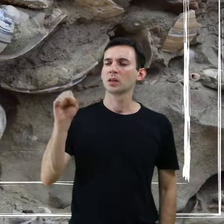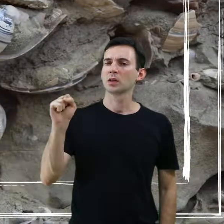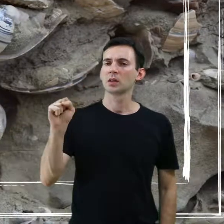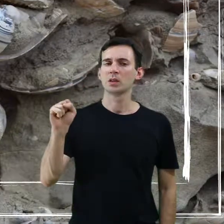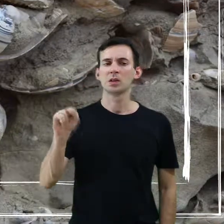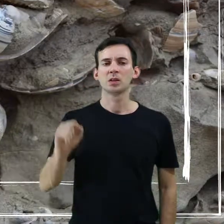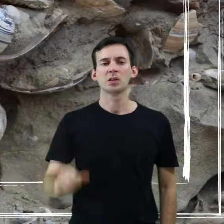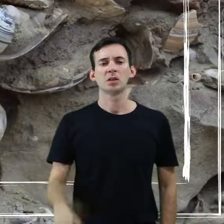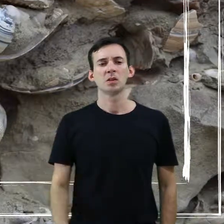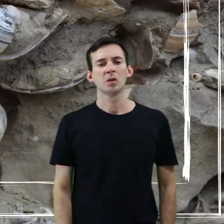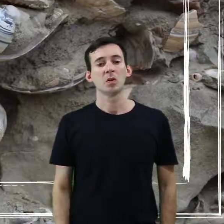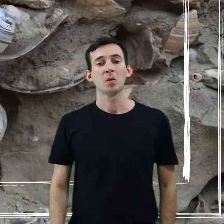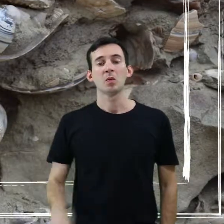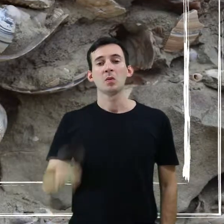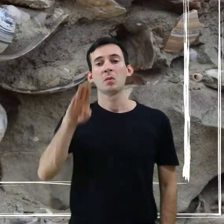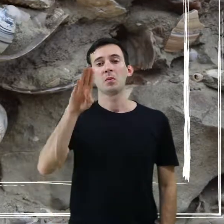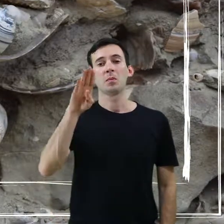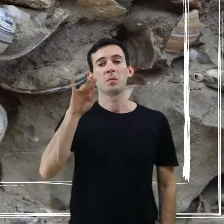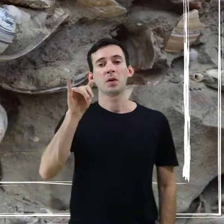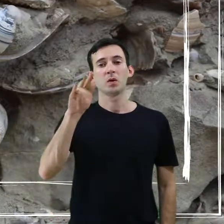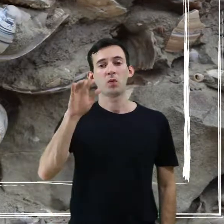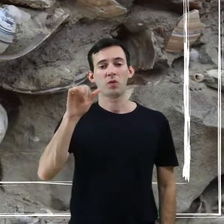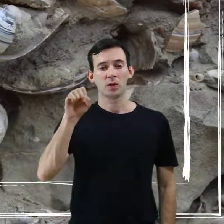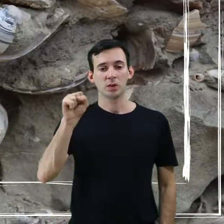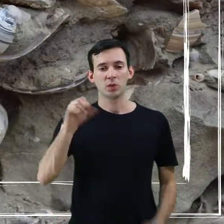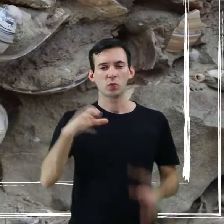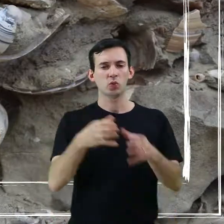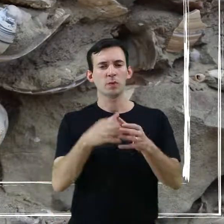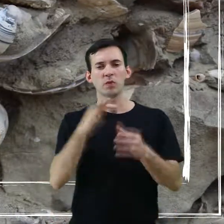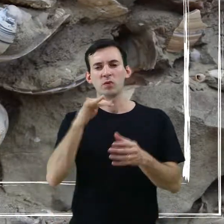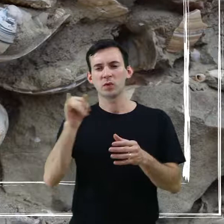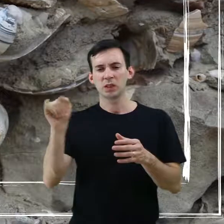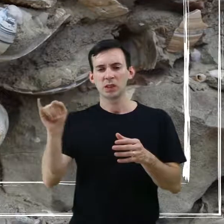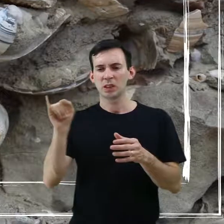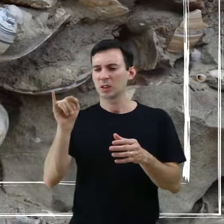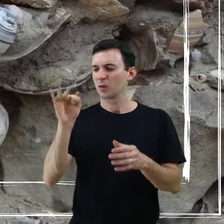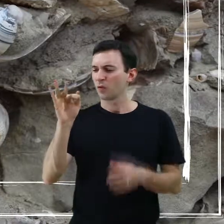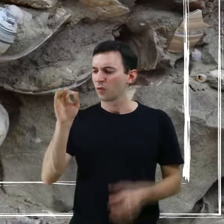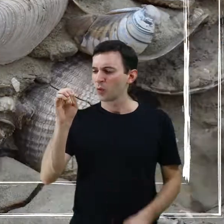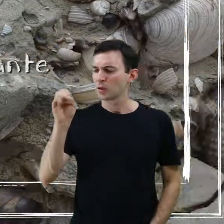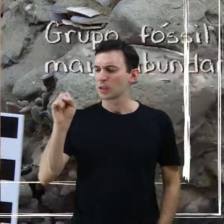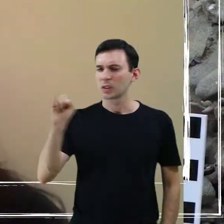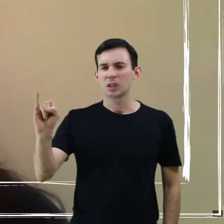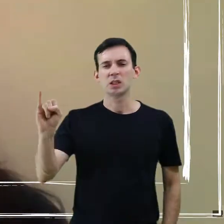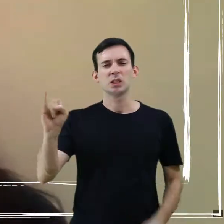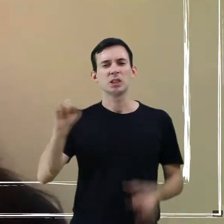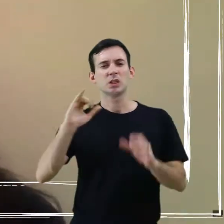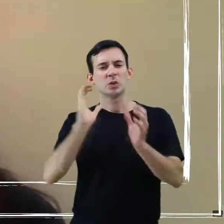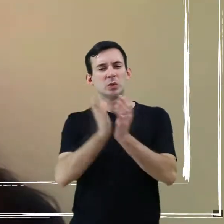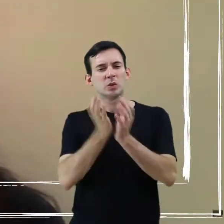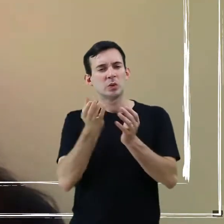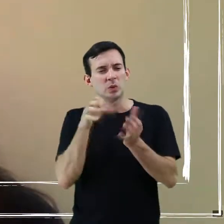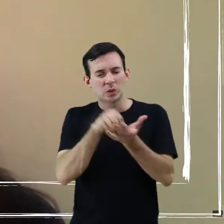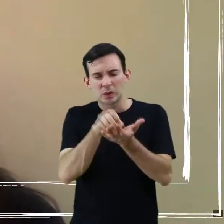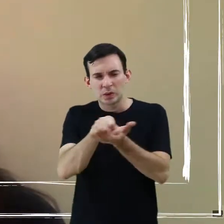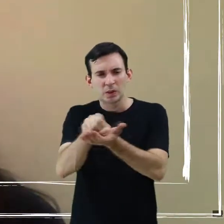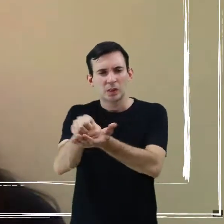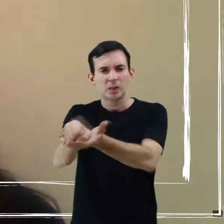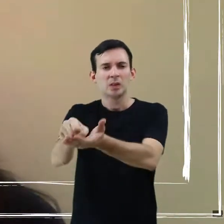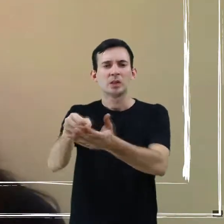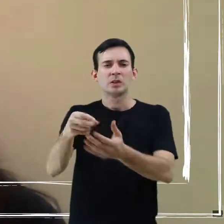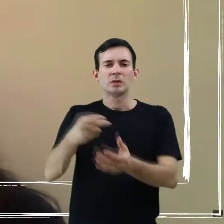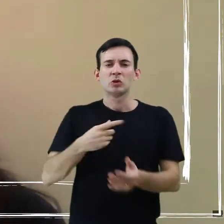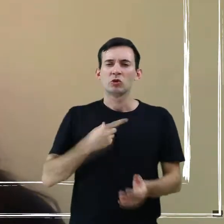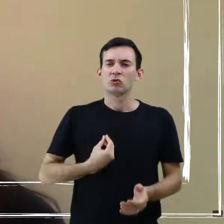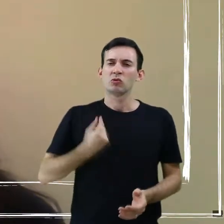Os bivalves eles são o grupo fóssil mais abundante de todo o registro fóssil, e surgiram há muito tempo,